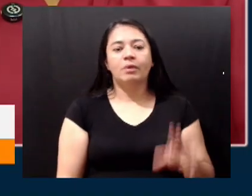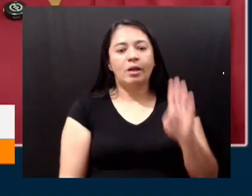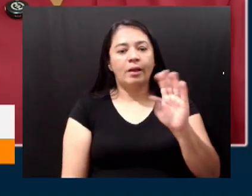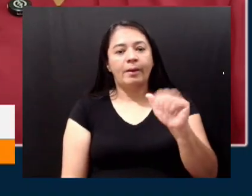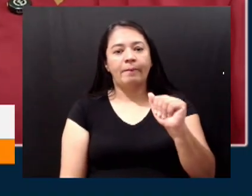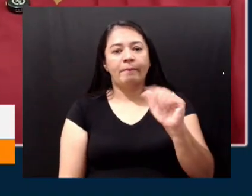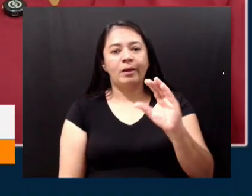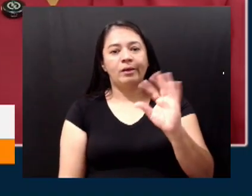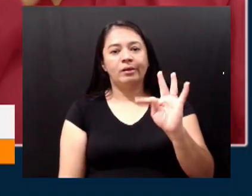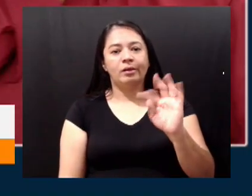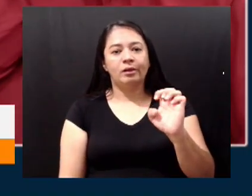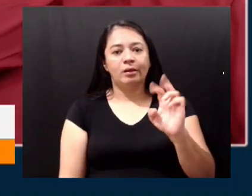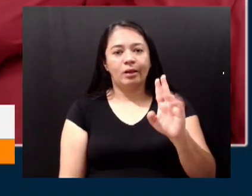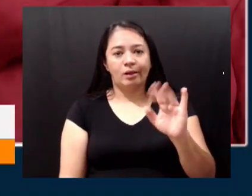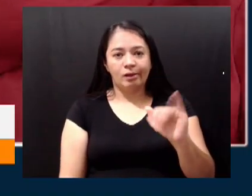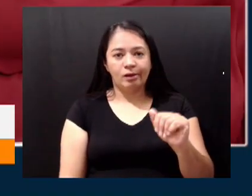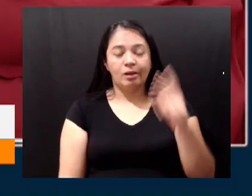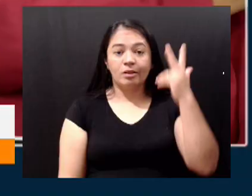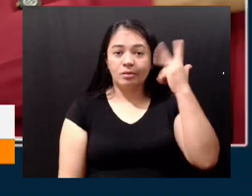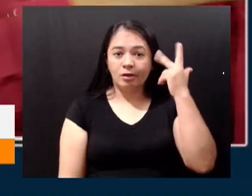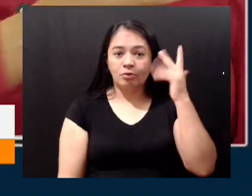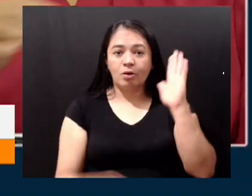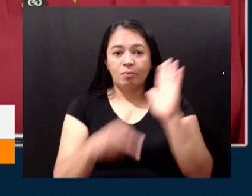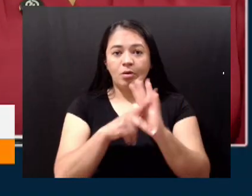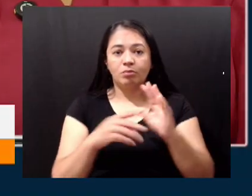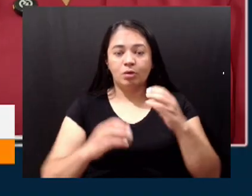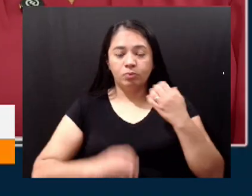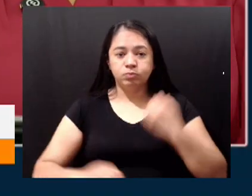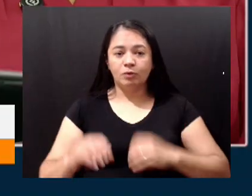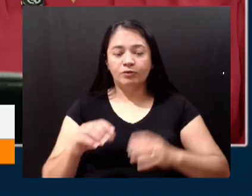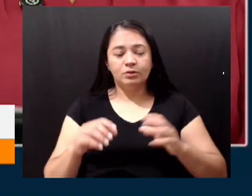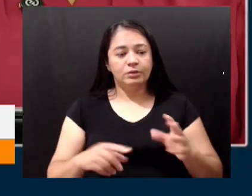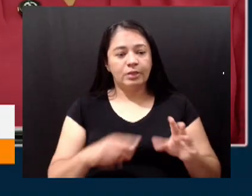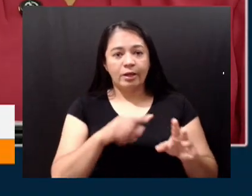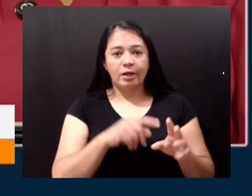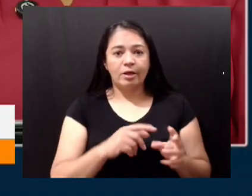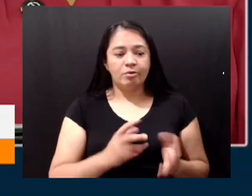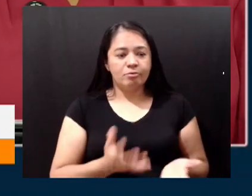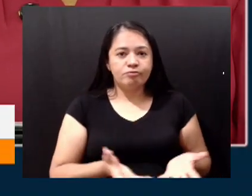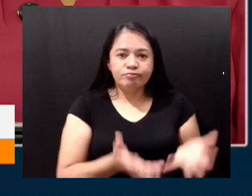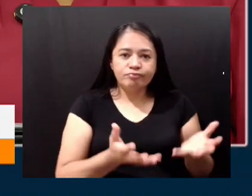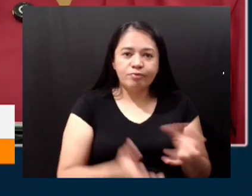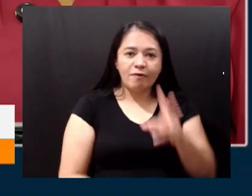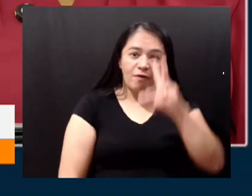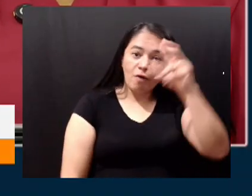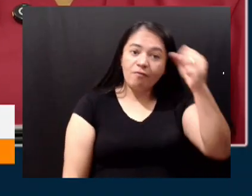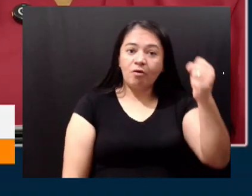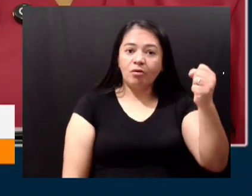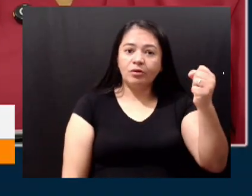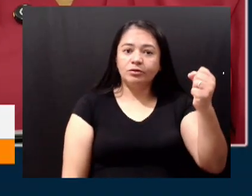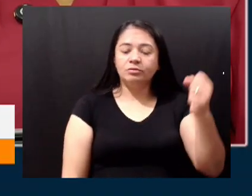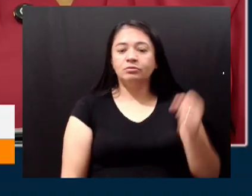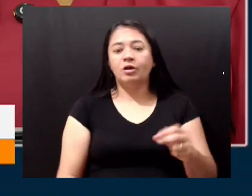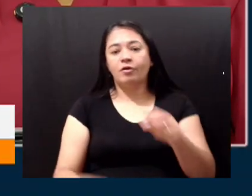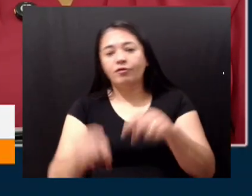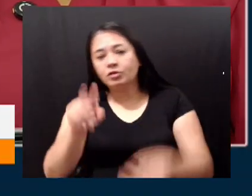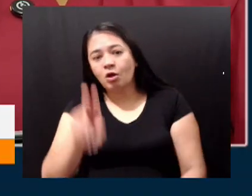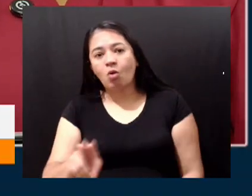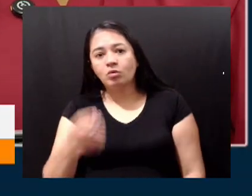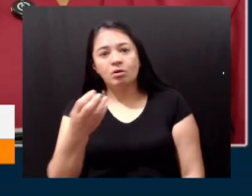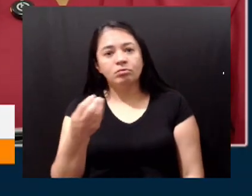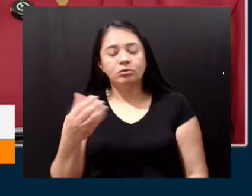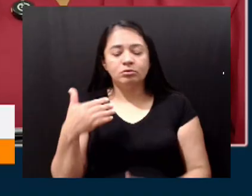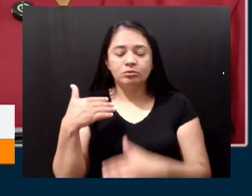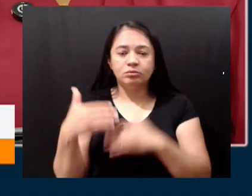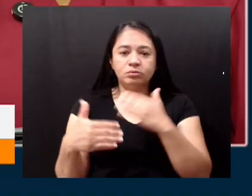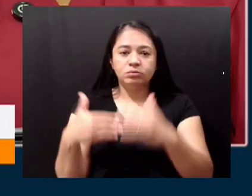dizer, do organismo, você promove a resistência. Então, Sim. se você usa muito antibiótico, com o tempo as bactérias